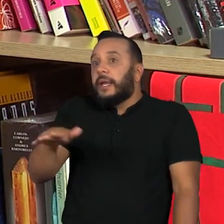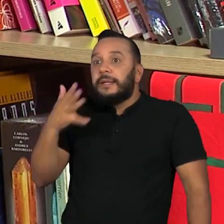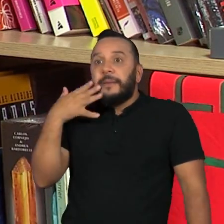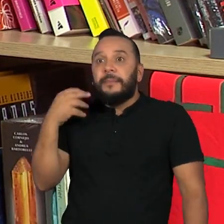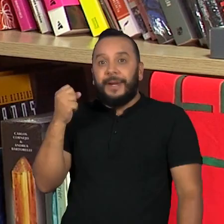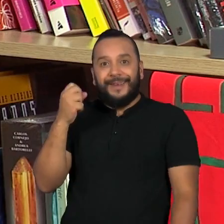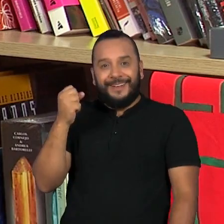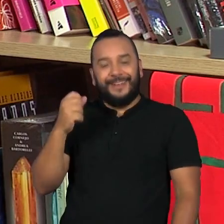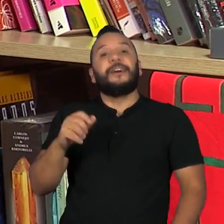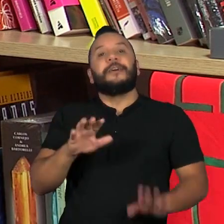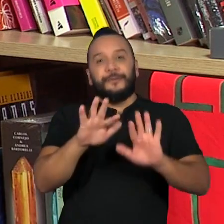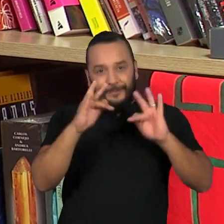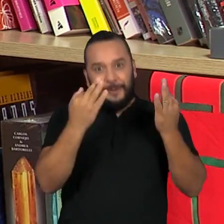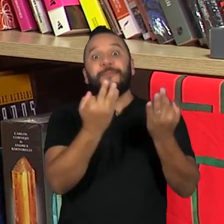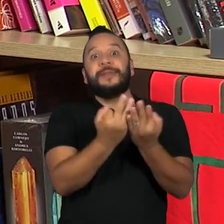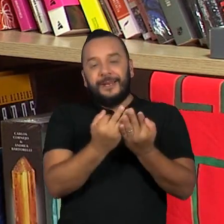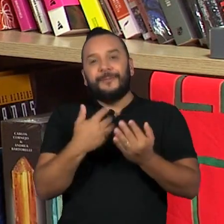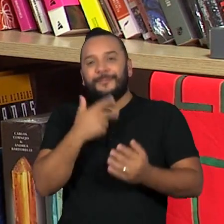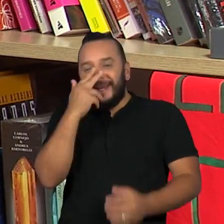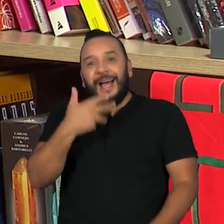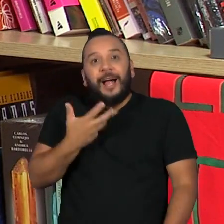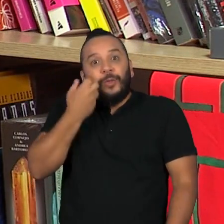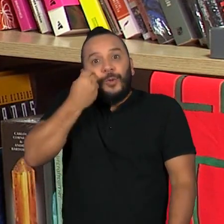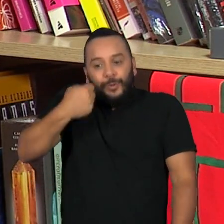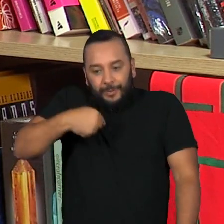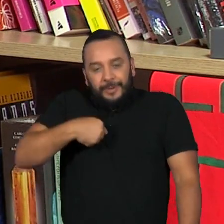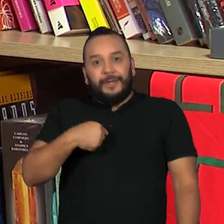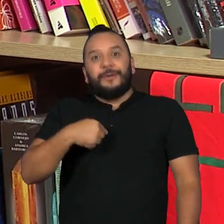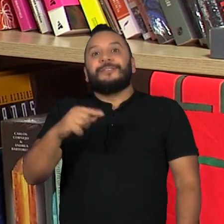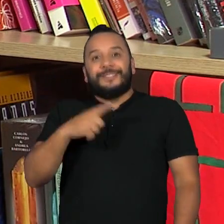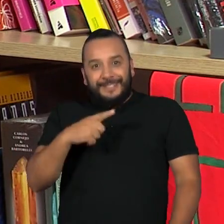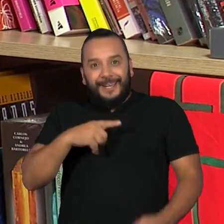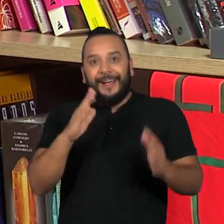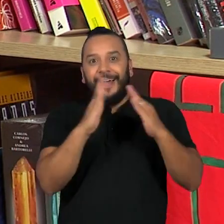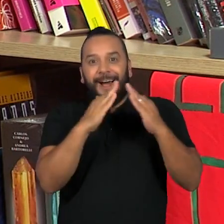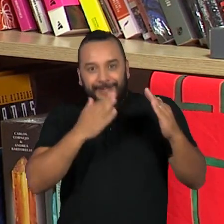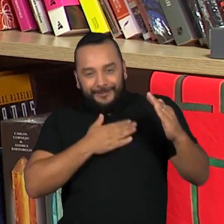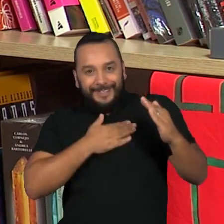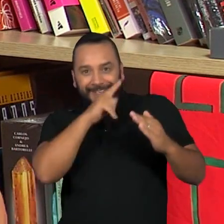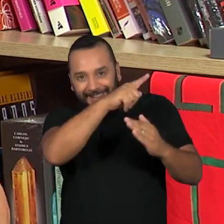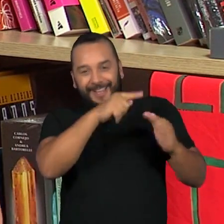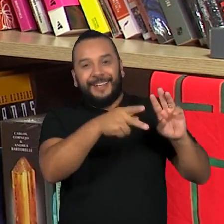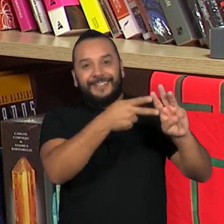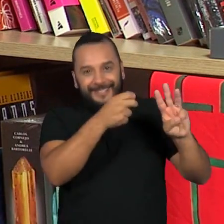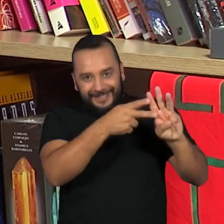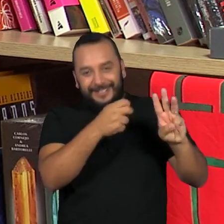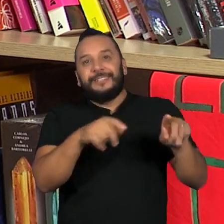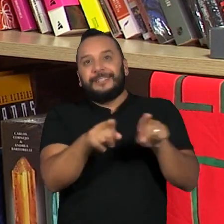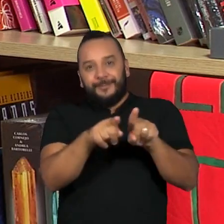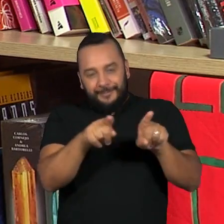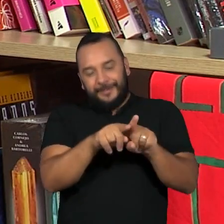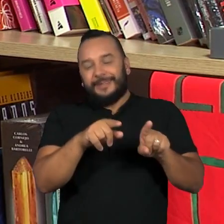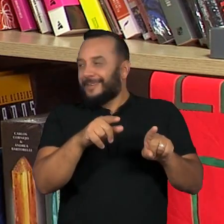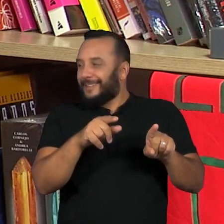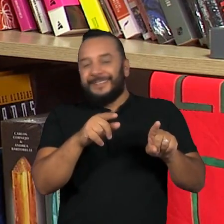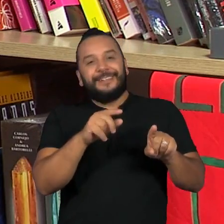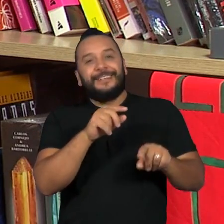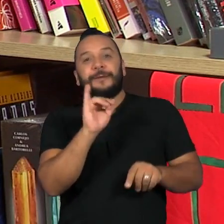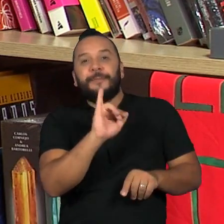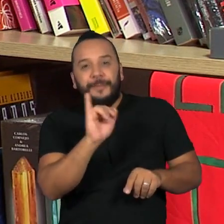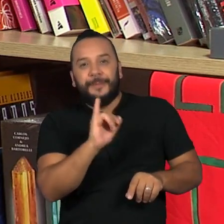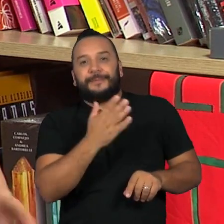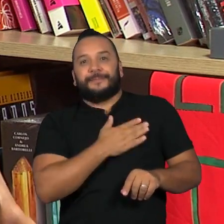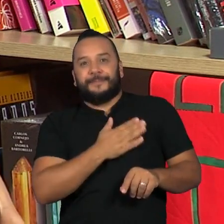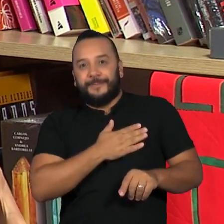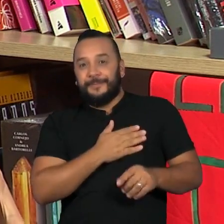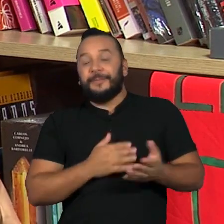por uma família, a gente tinha uma casa onde a gente dormia, a gente tinha irmãos. Eu tenho irmãos enauenês, né? Minhas